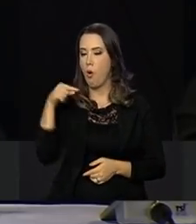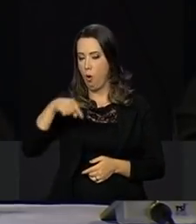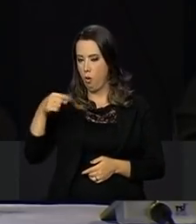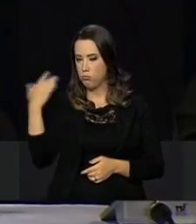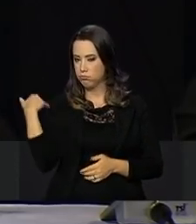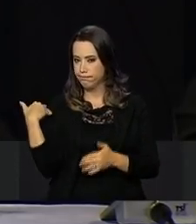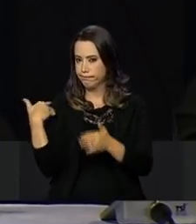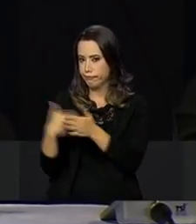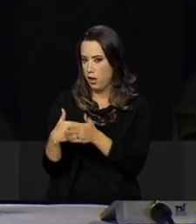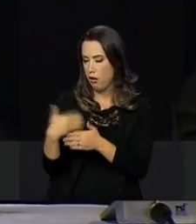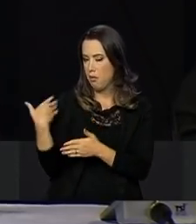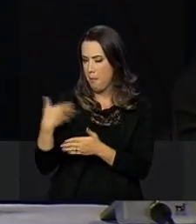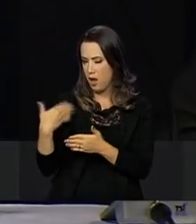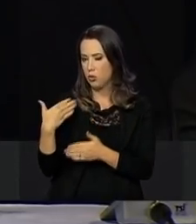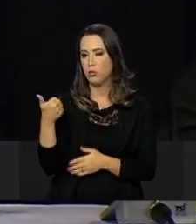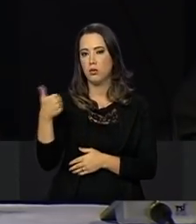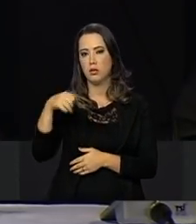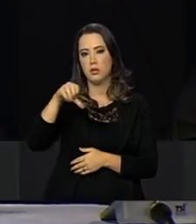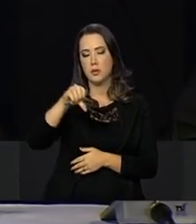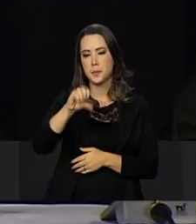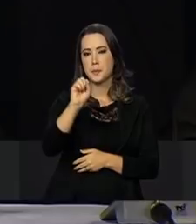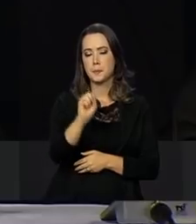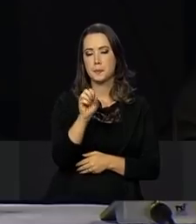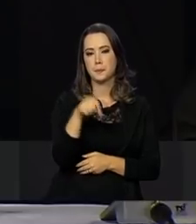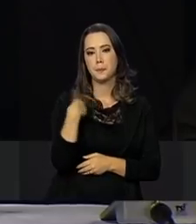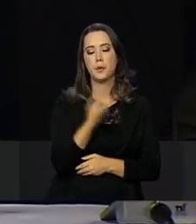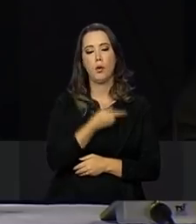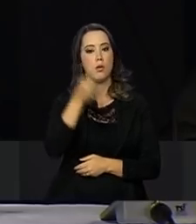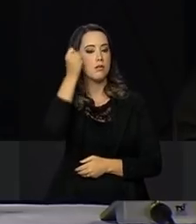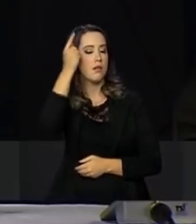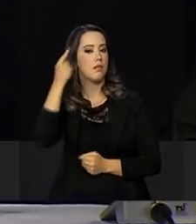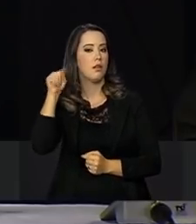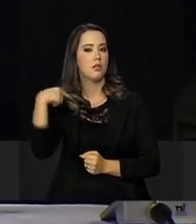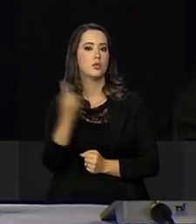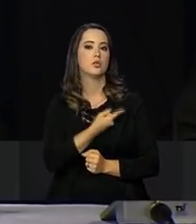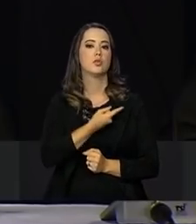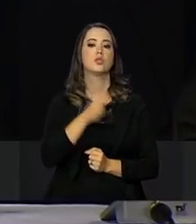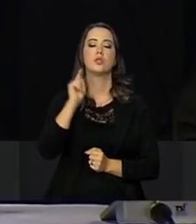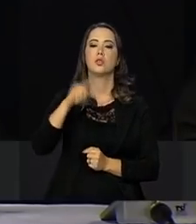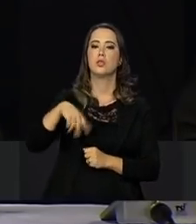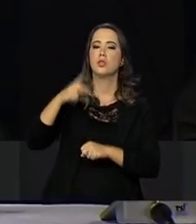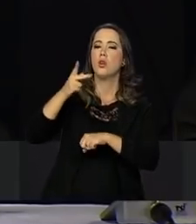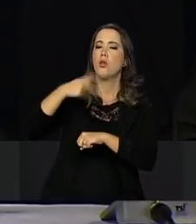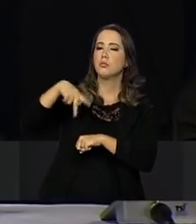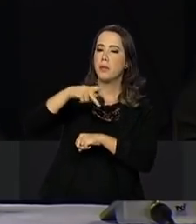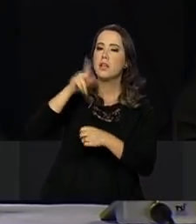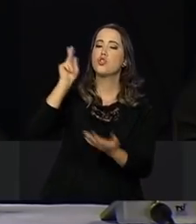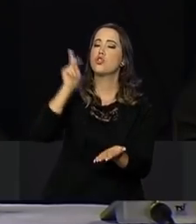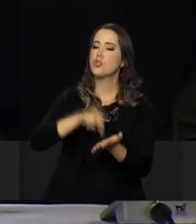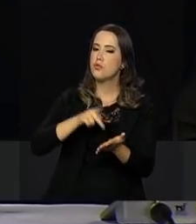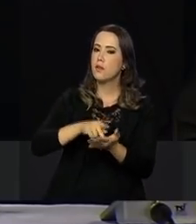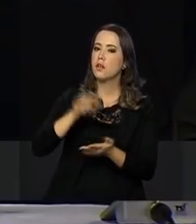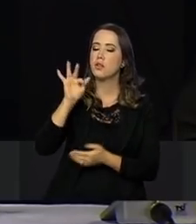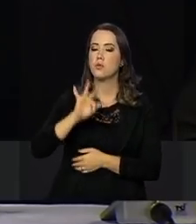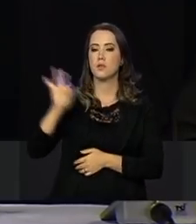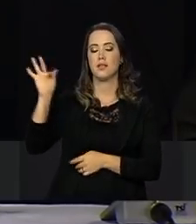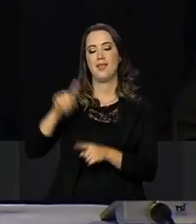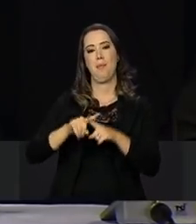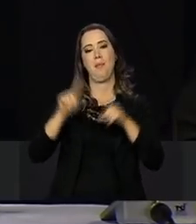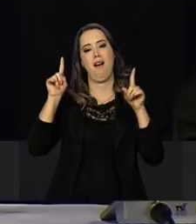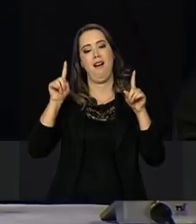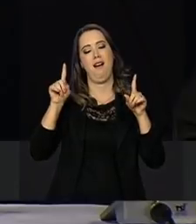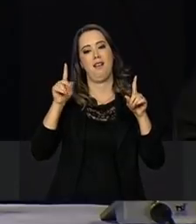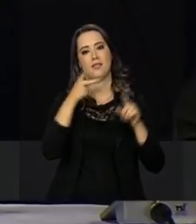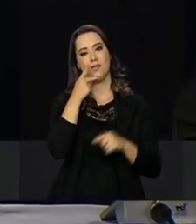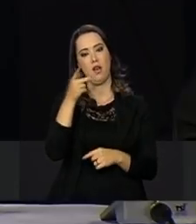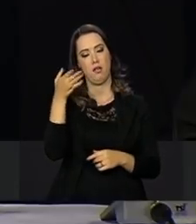Na de 88, com maior razão ainda, nós temos a ideia de que nós somos uma verdadeira federação. Mas o fato, e